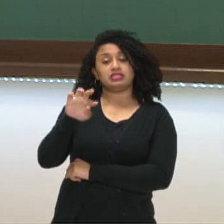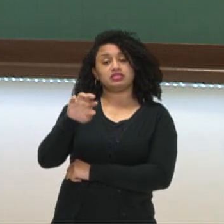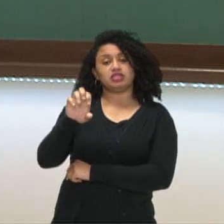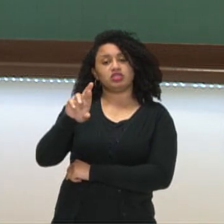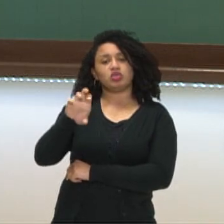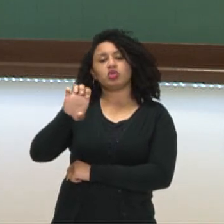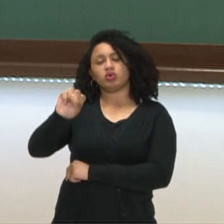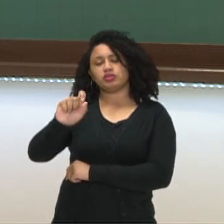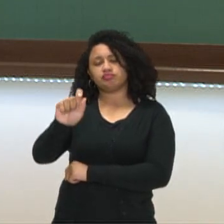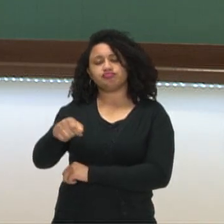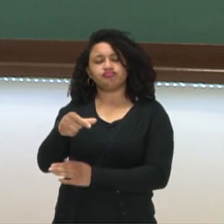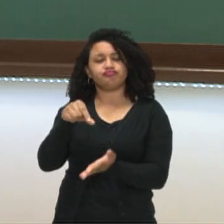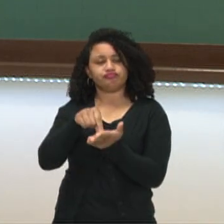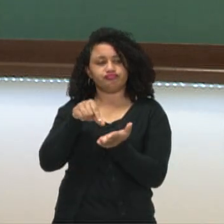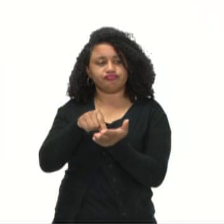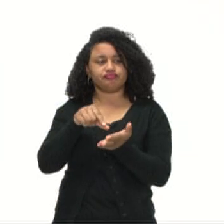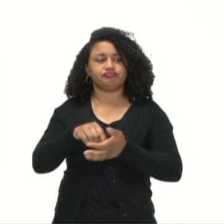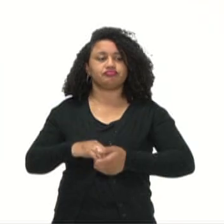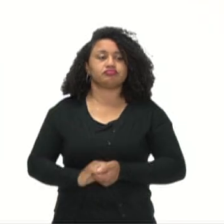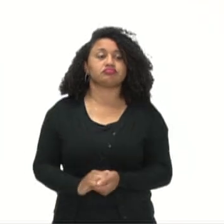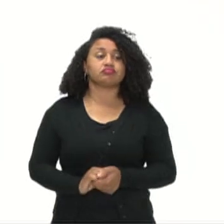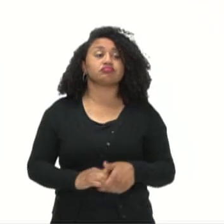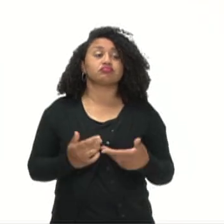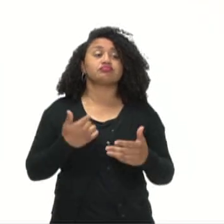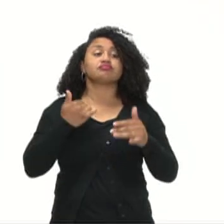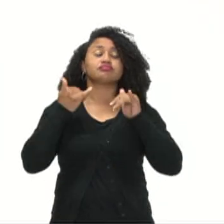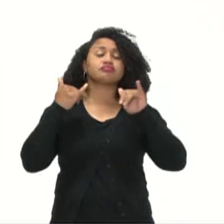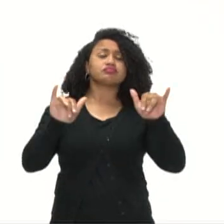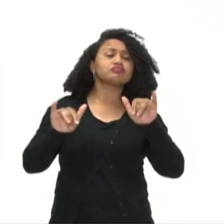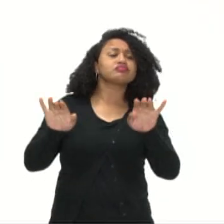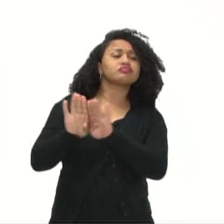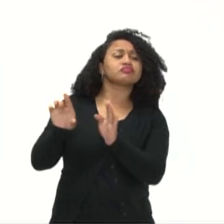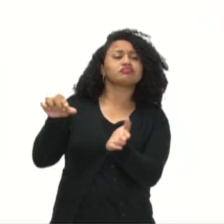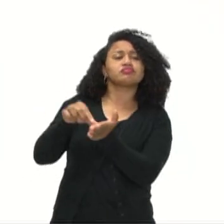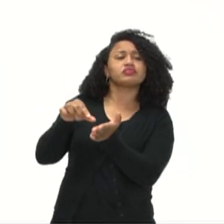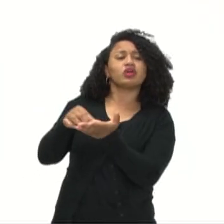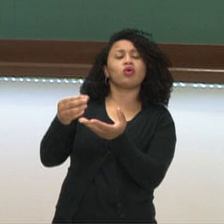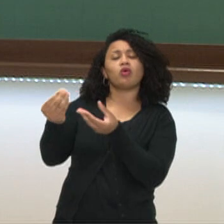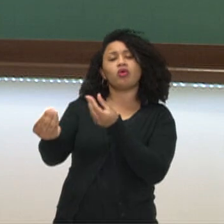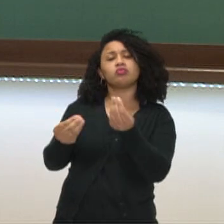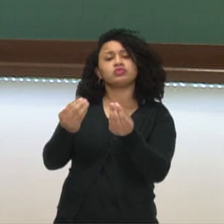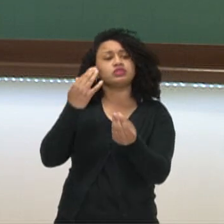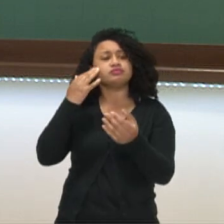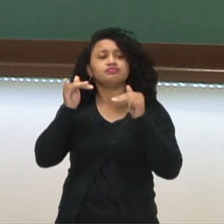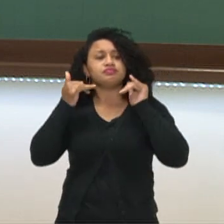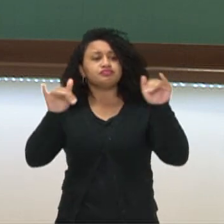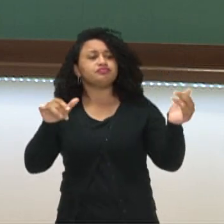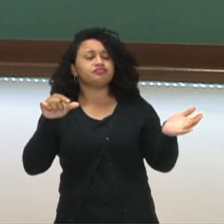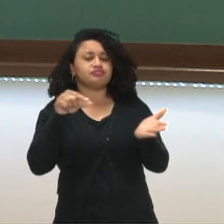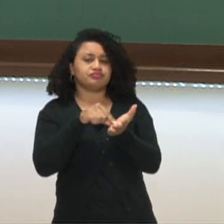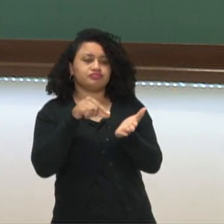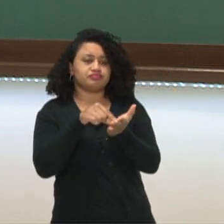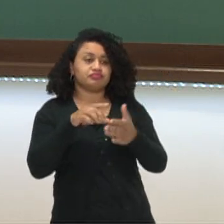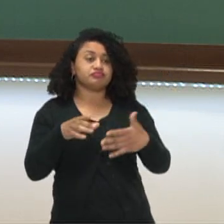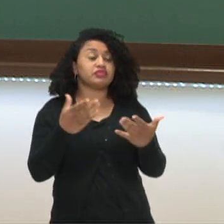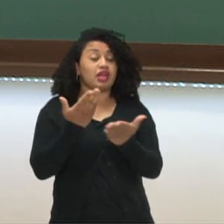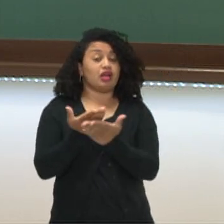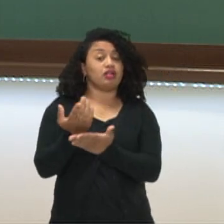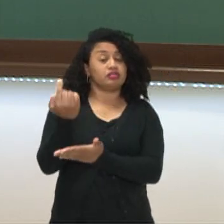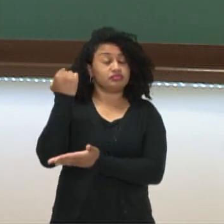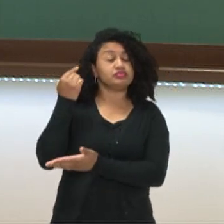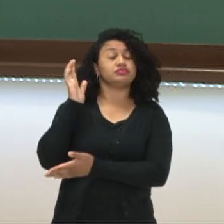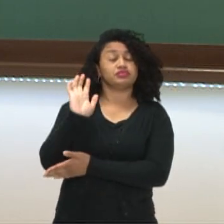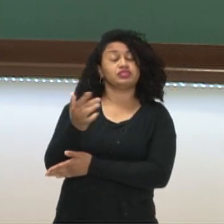ok? Então é o seguinte, a energia em um capacitor. Como é que eu determino a energia em um capacitor? Nós vimos isso na aula anterior,